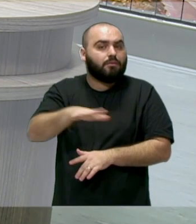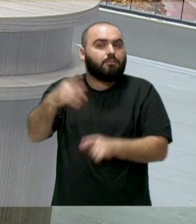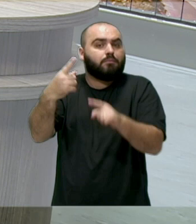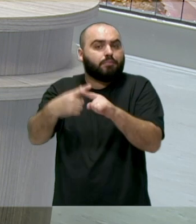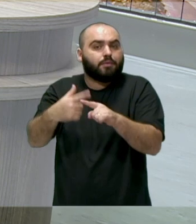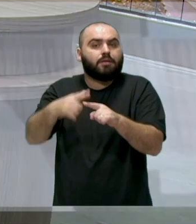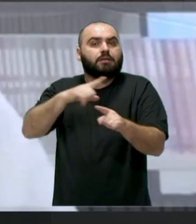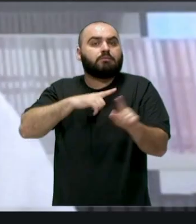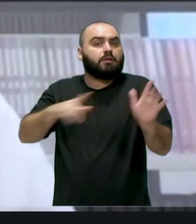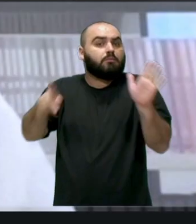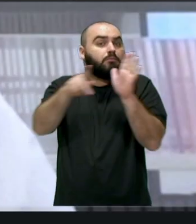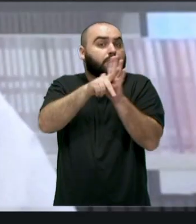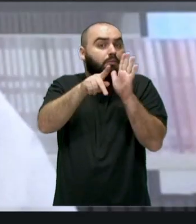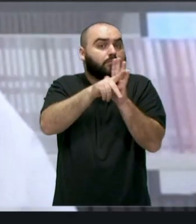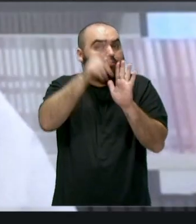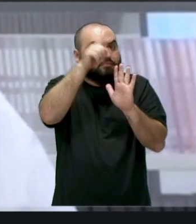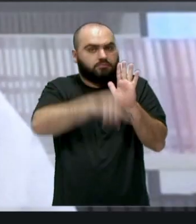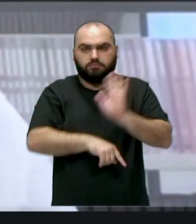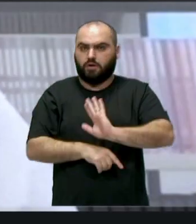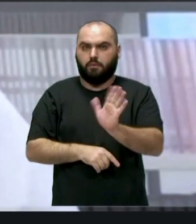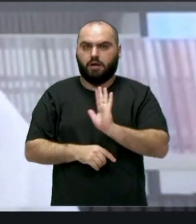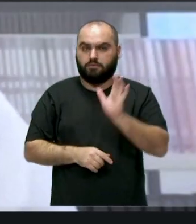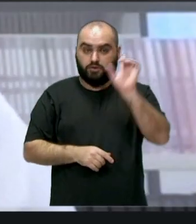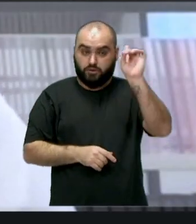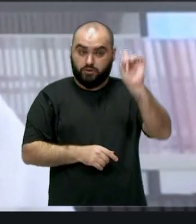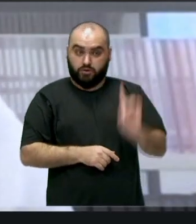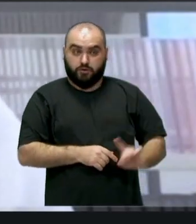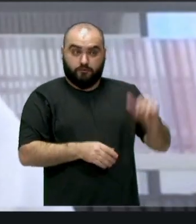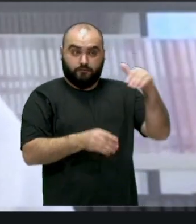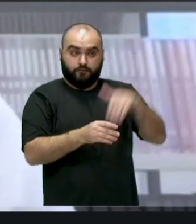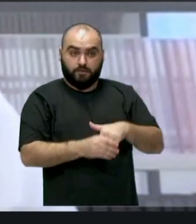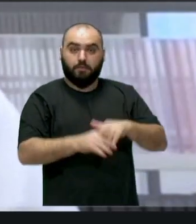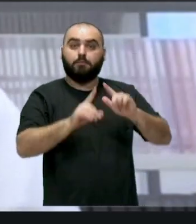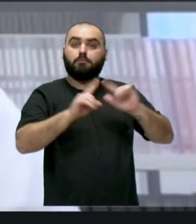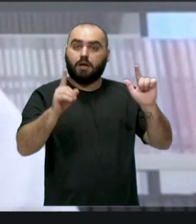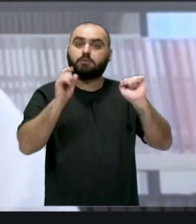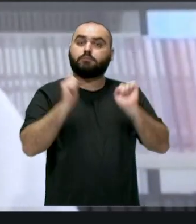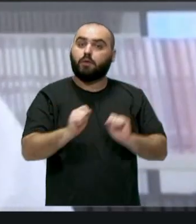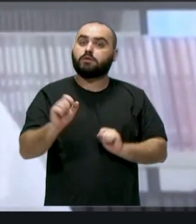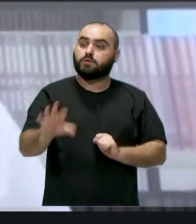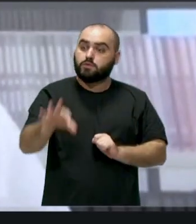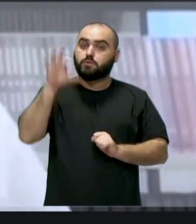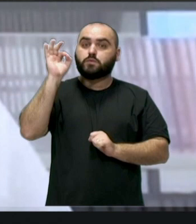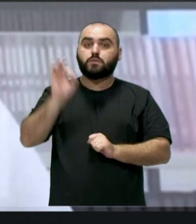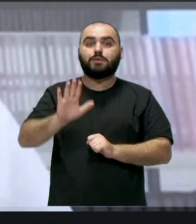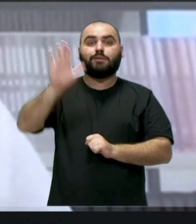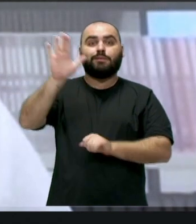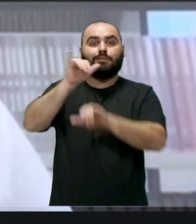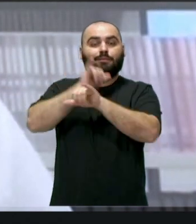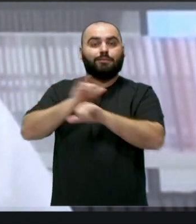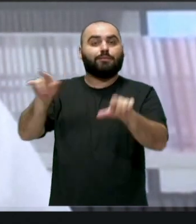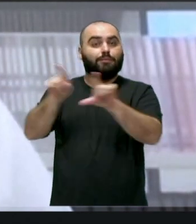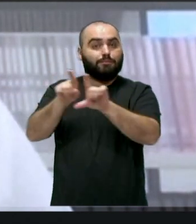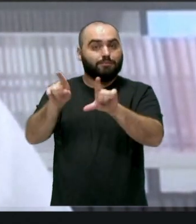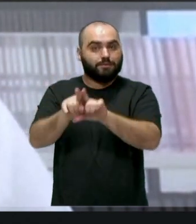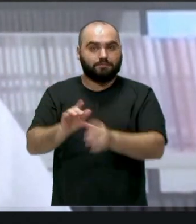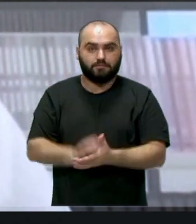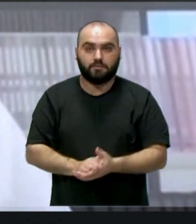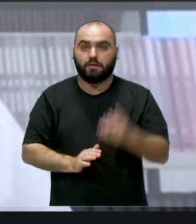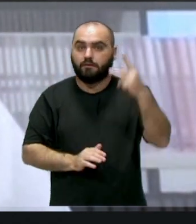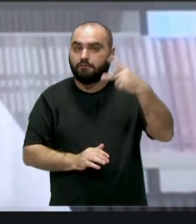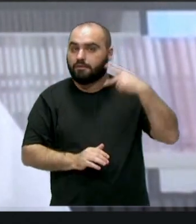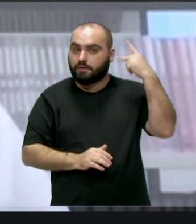próprias. Inclusive, não é só o direito de votar, é o direito de ser votado. Nós temos, para